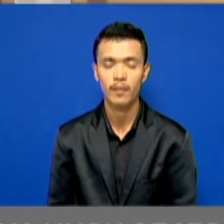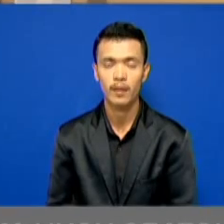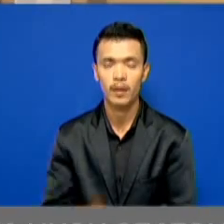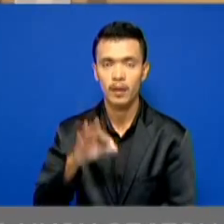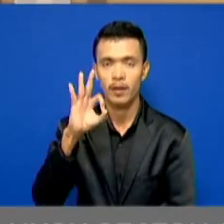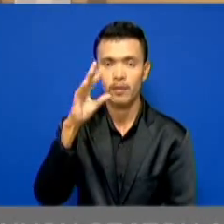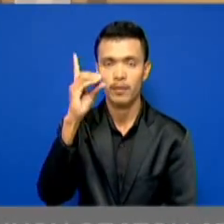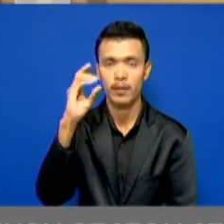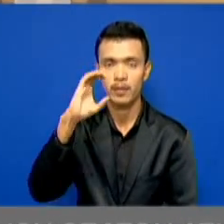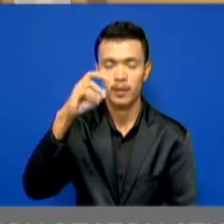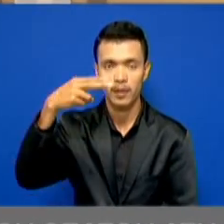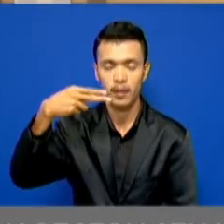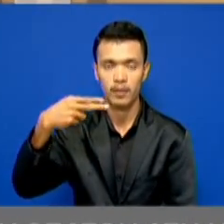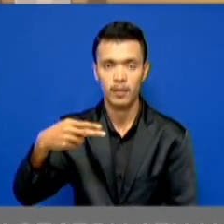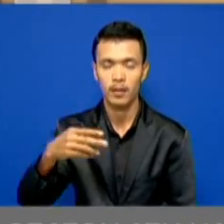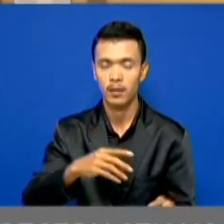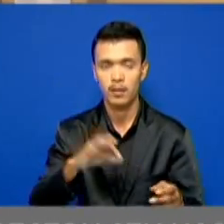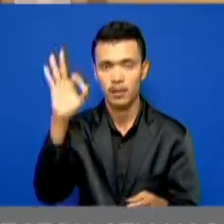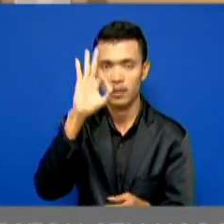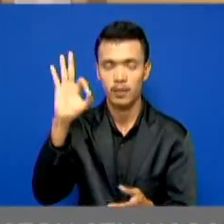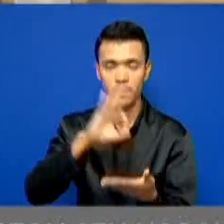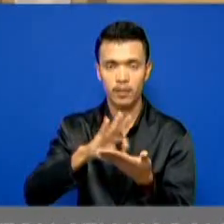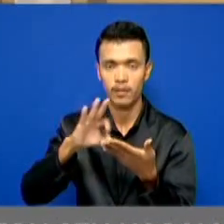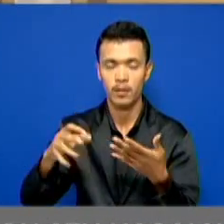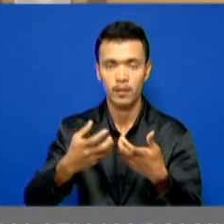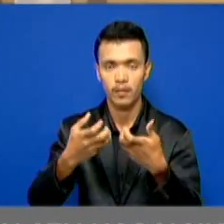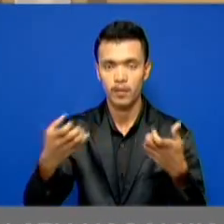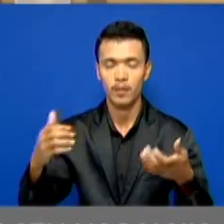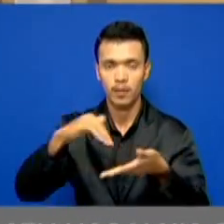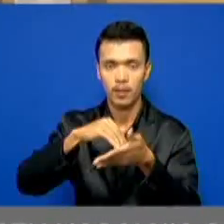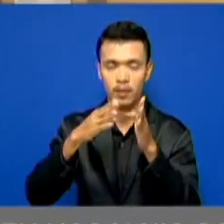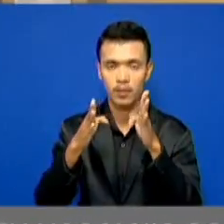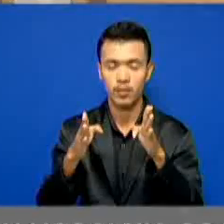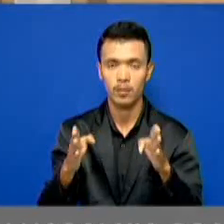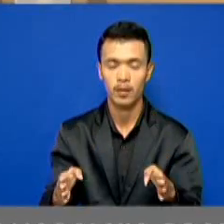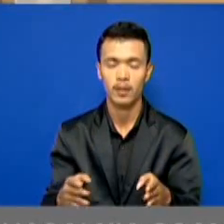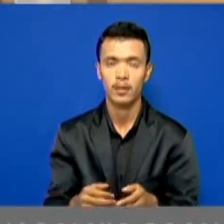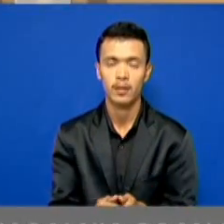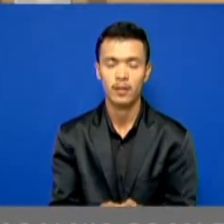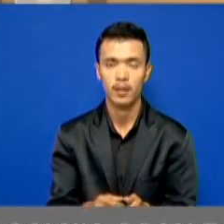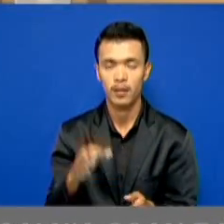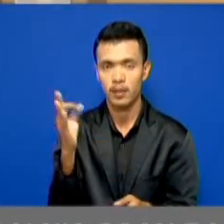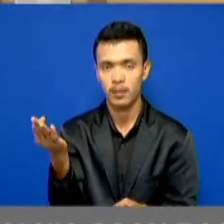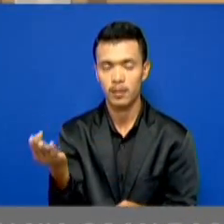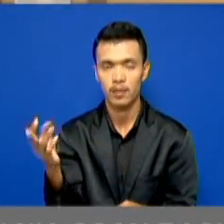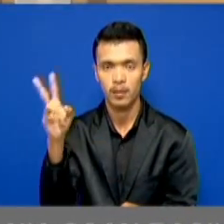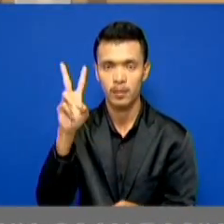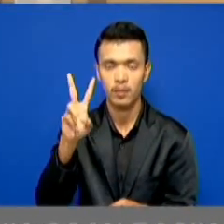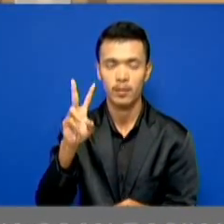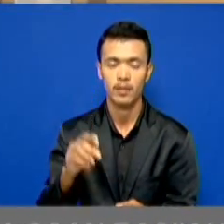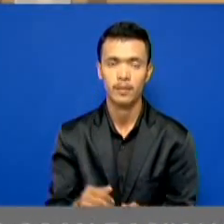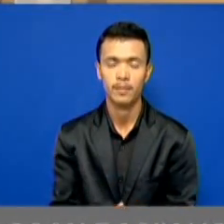Fundo Desenvolvimento Capital Humano, sexta-feira, né? Despede bolseiros, bolsa mérito, na Incianulo